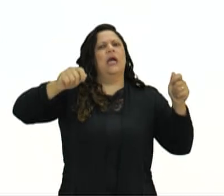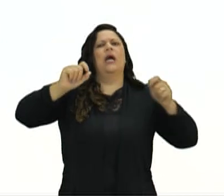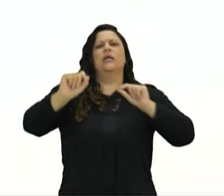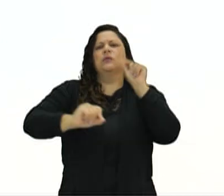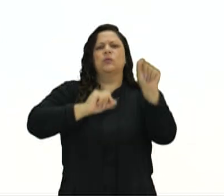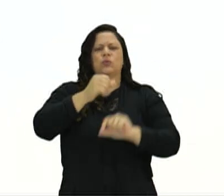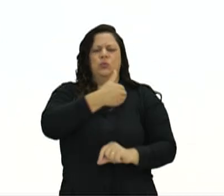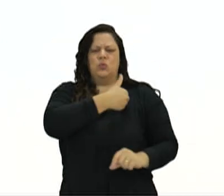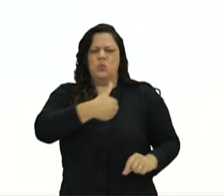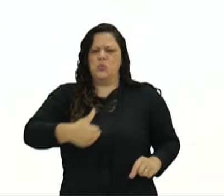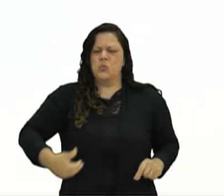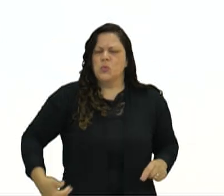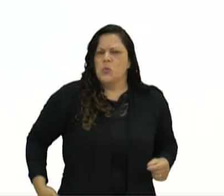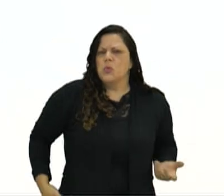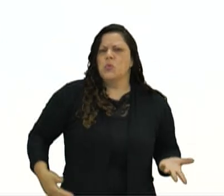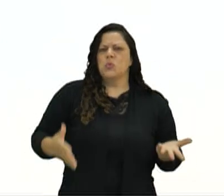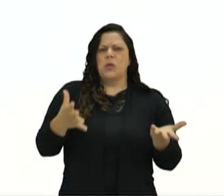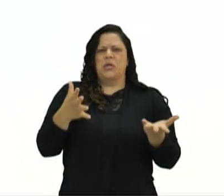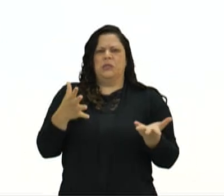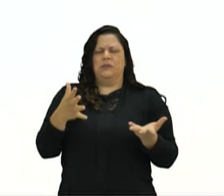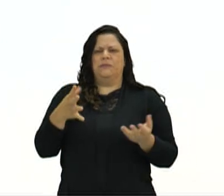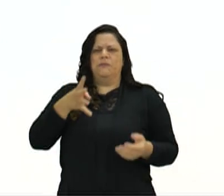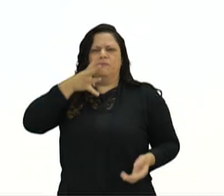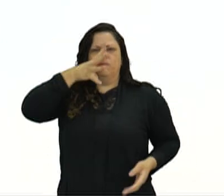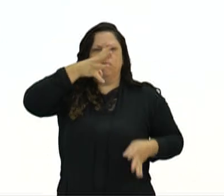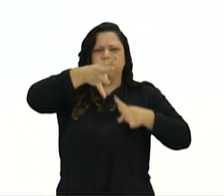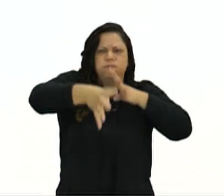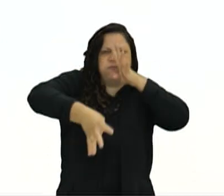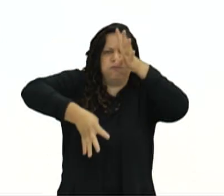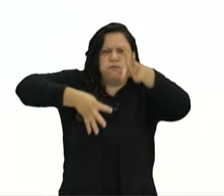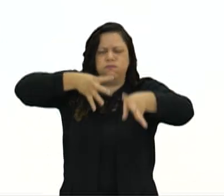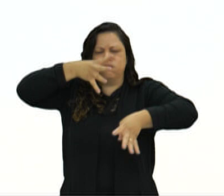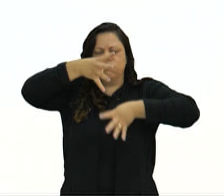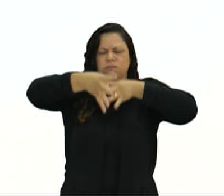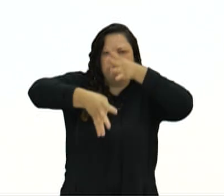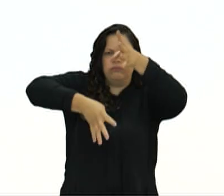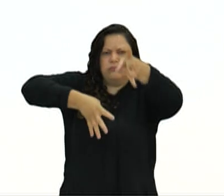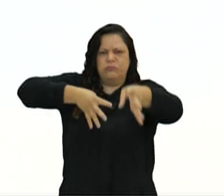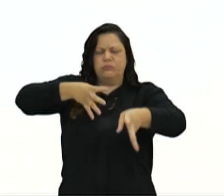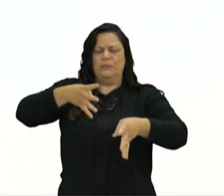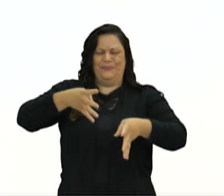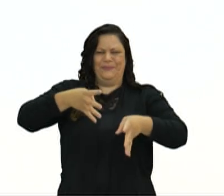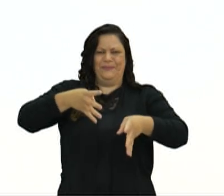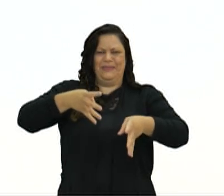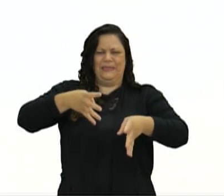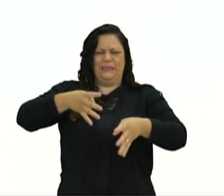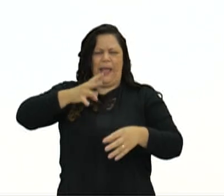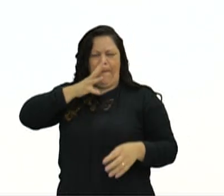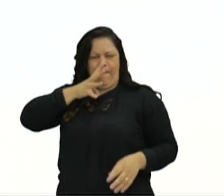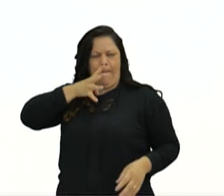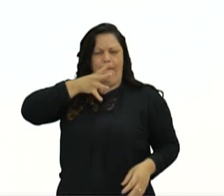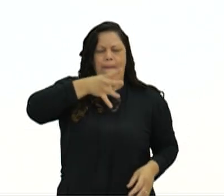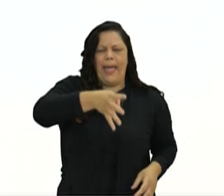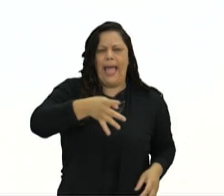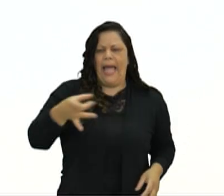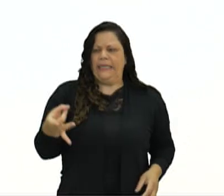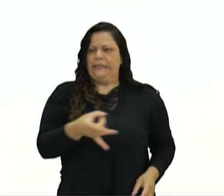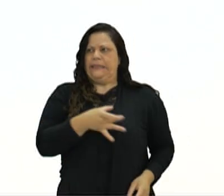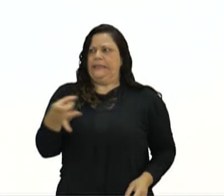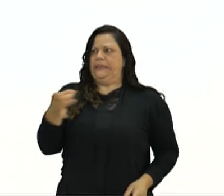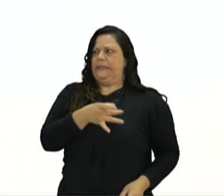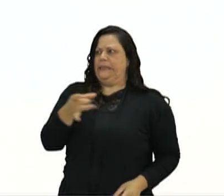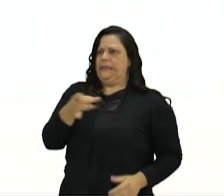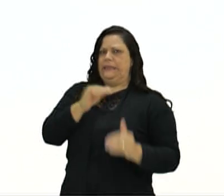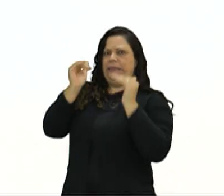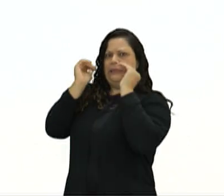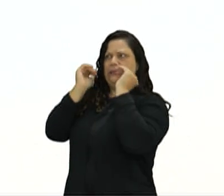a tirania, né? O princípio aqui é o princípio do medo. Então, esse poder é um poder ocupado a